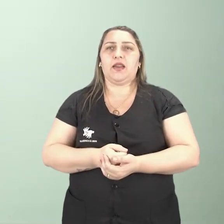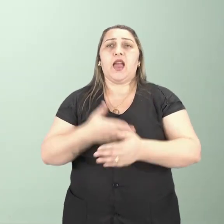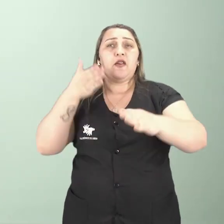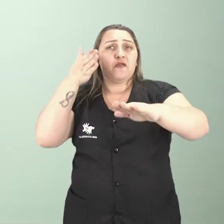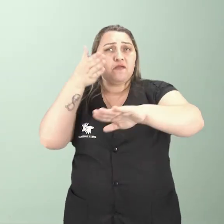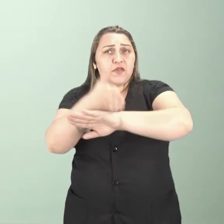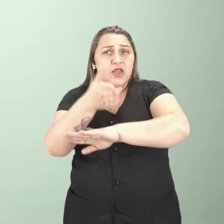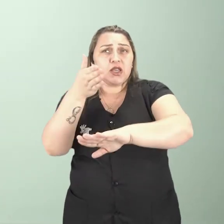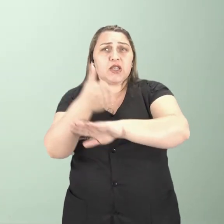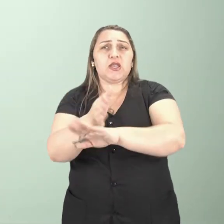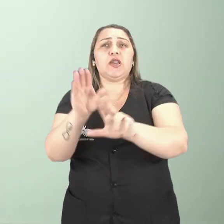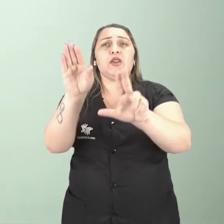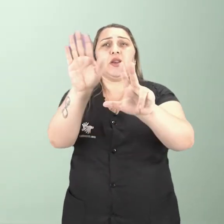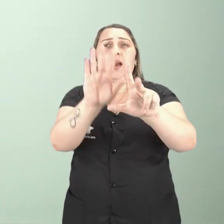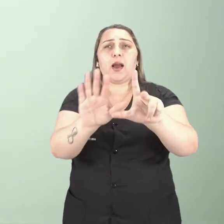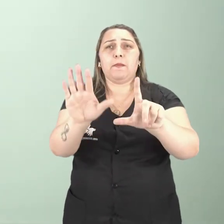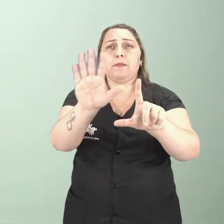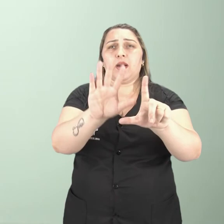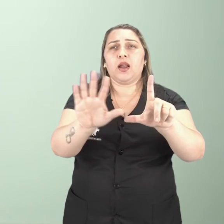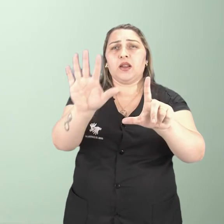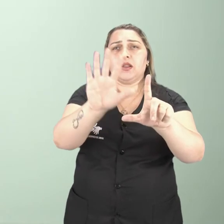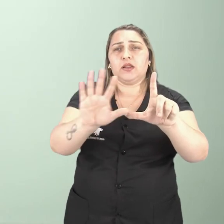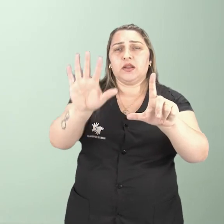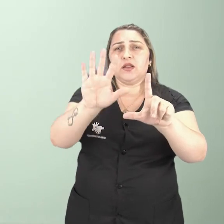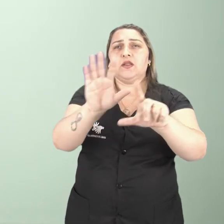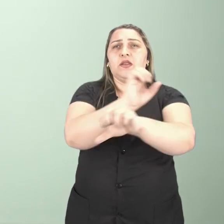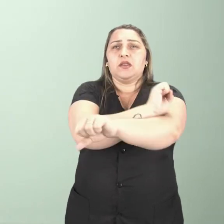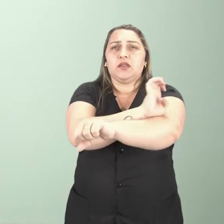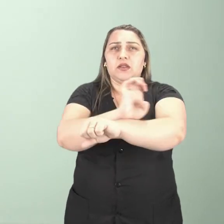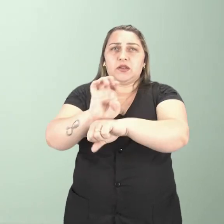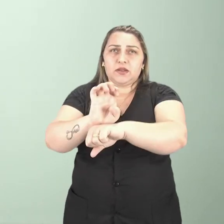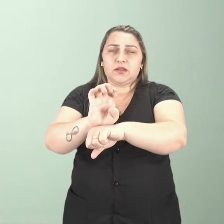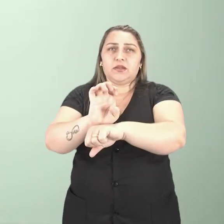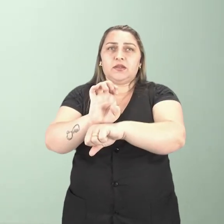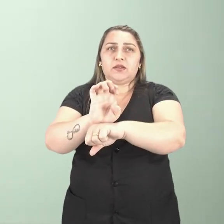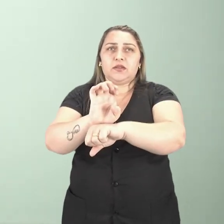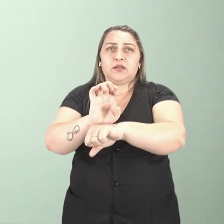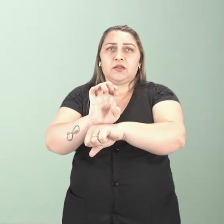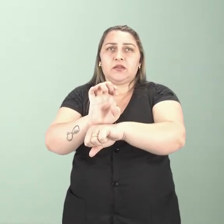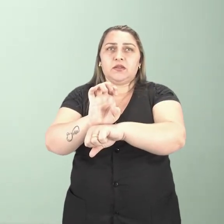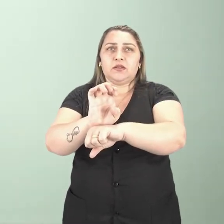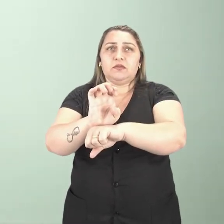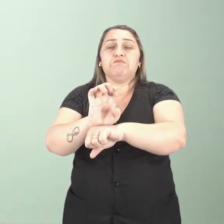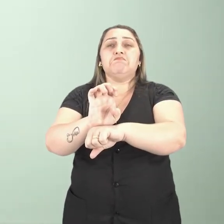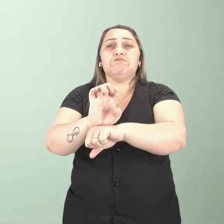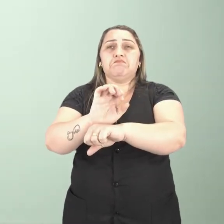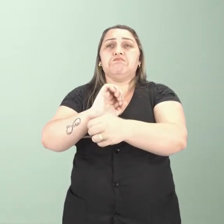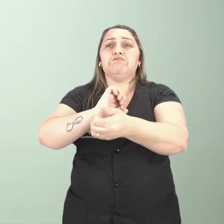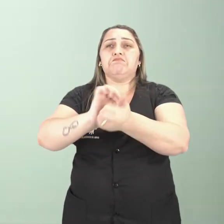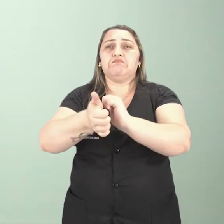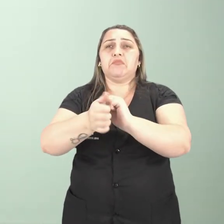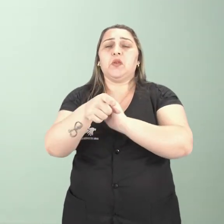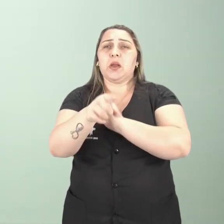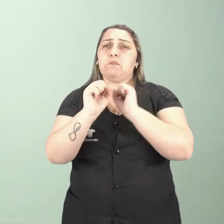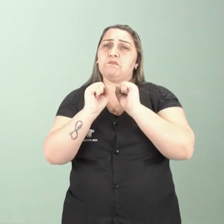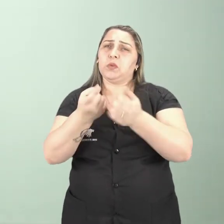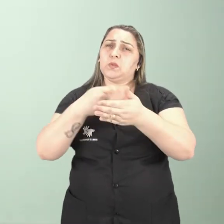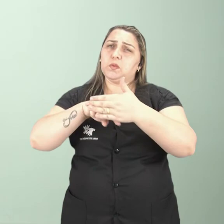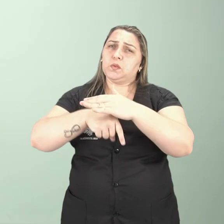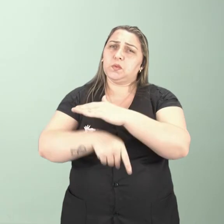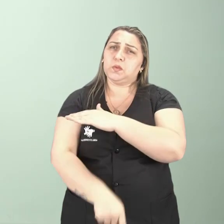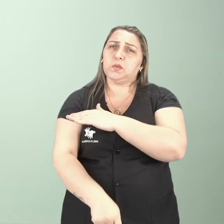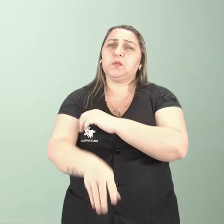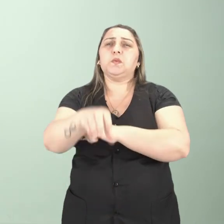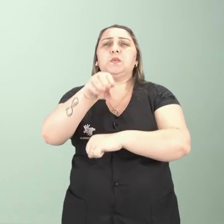a plataforma Educ da nossa Secretaria Estadual de Educação e Esporte para que você possa aprofundar o